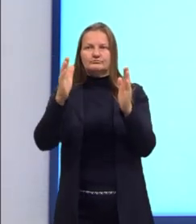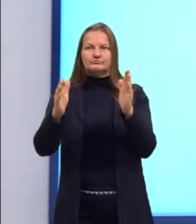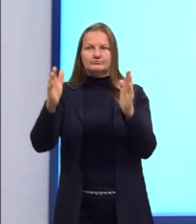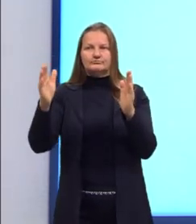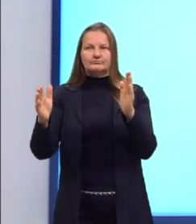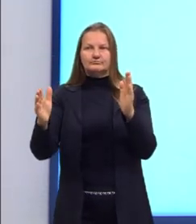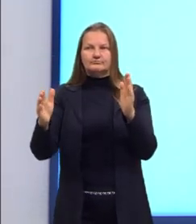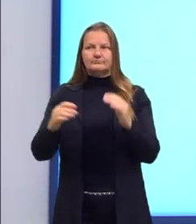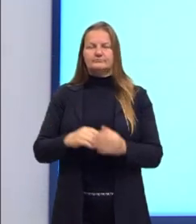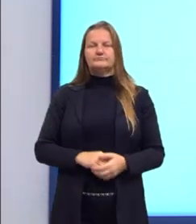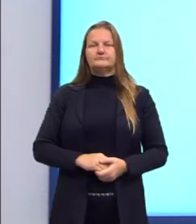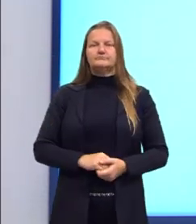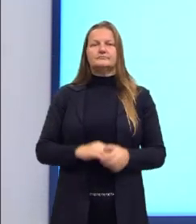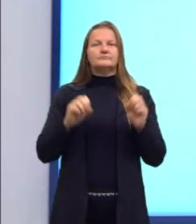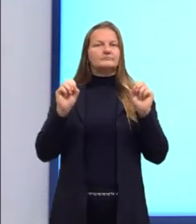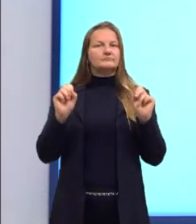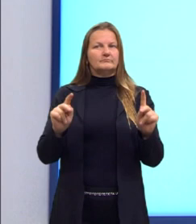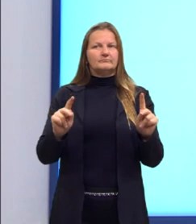acontecer certo